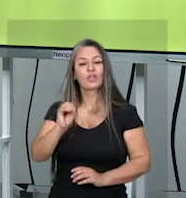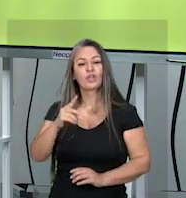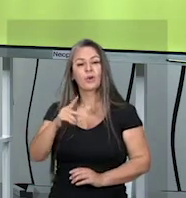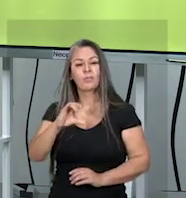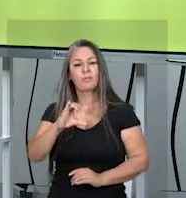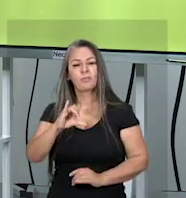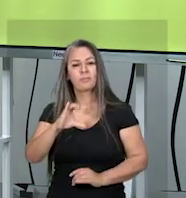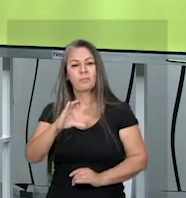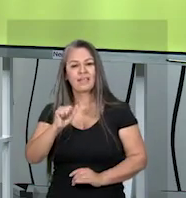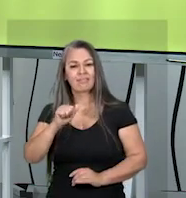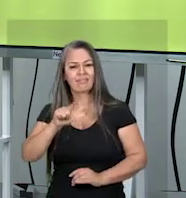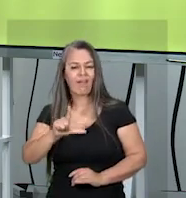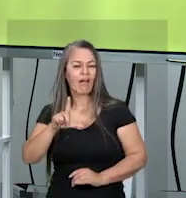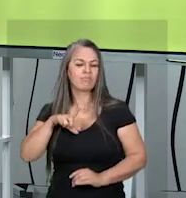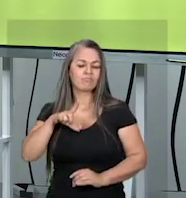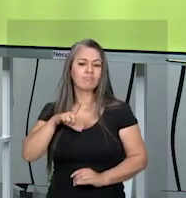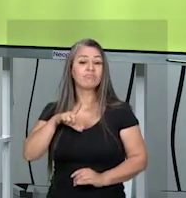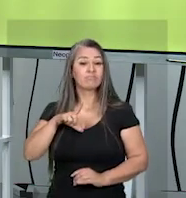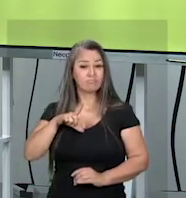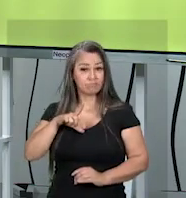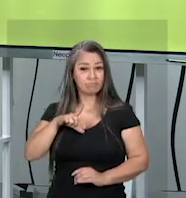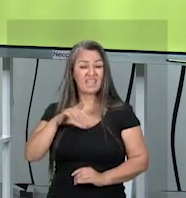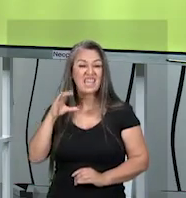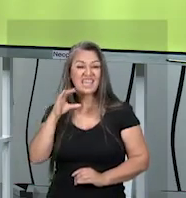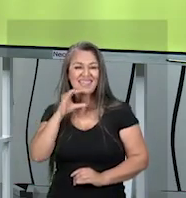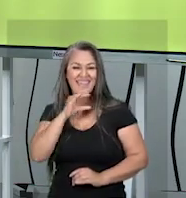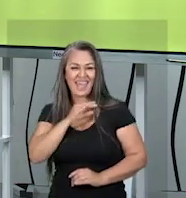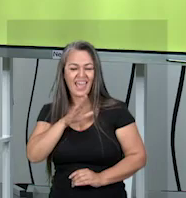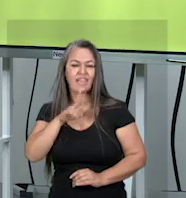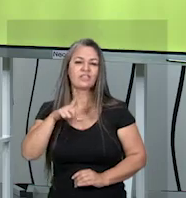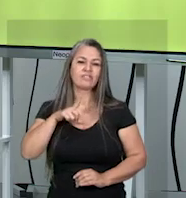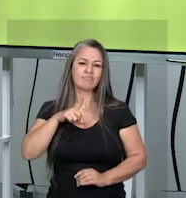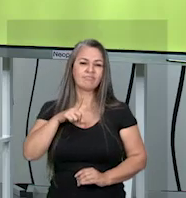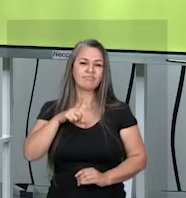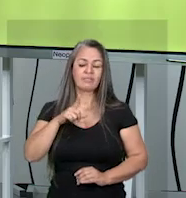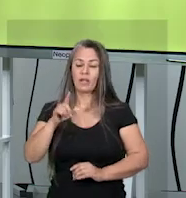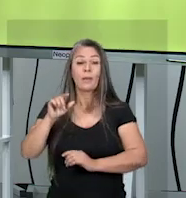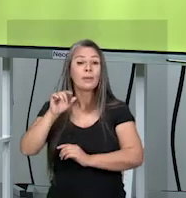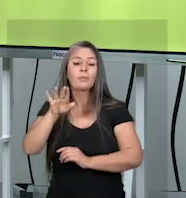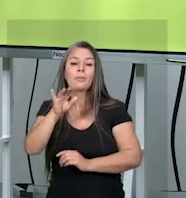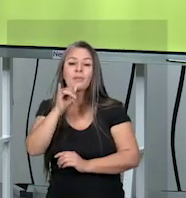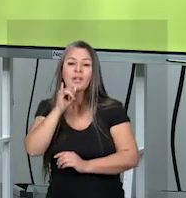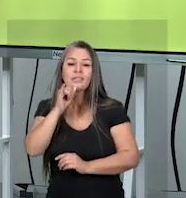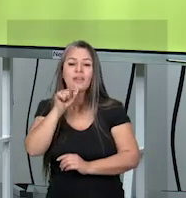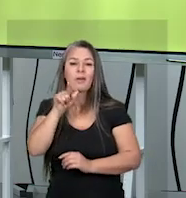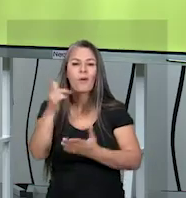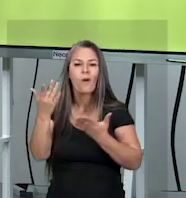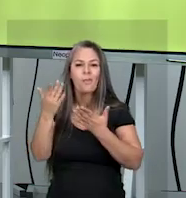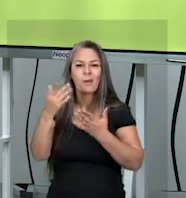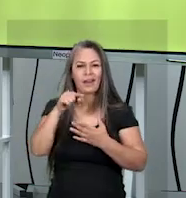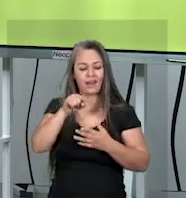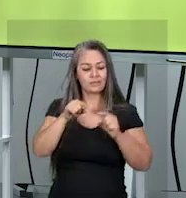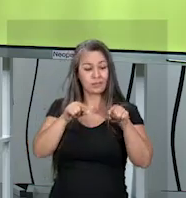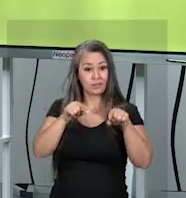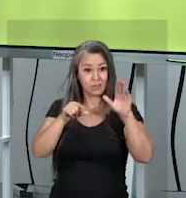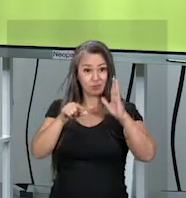quente, né, temperaturas mais elevadas ao longo do ano. Perfeito? Pega nós aqui o Brasil, por exemplo, a